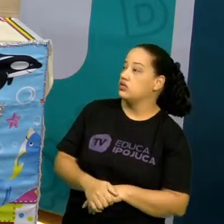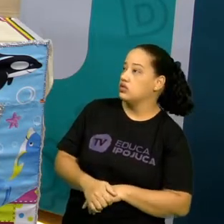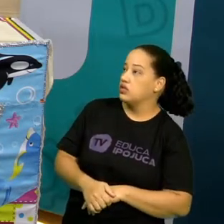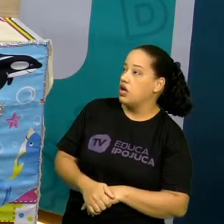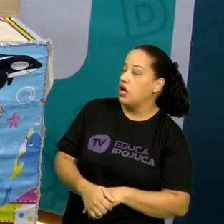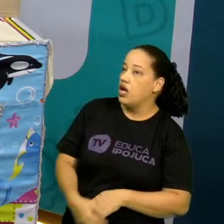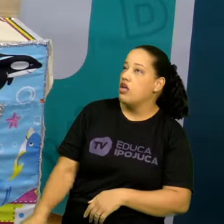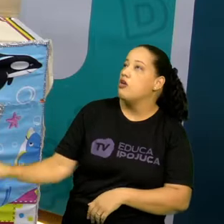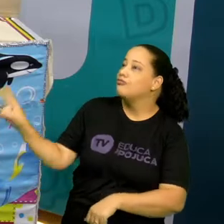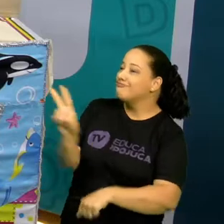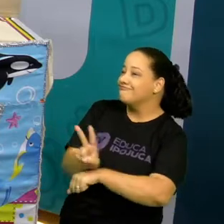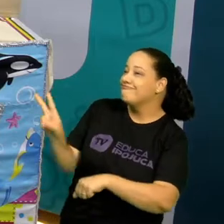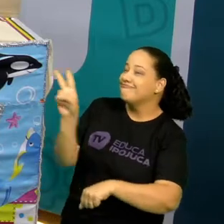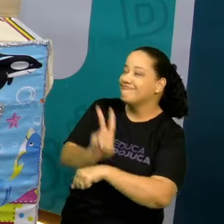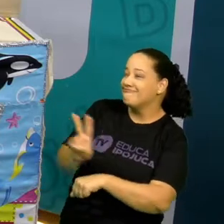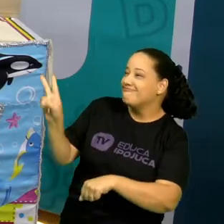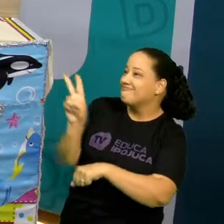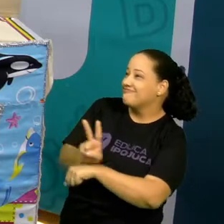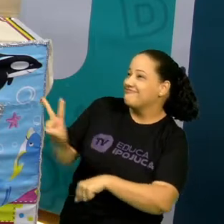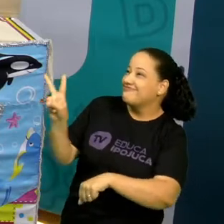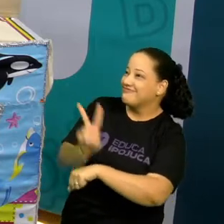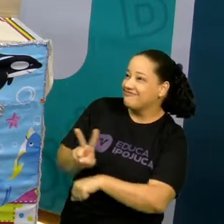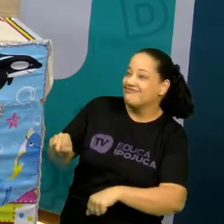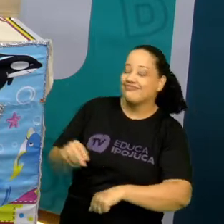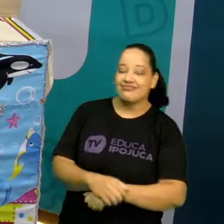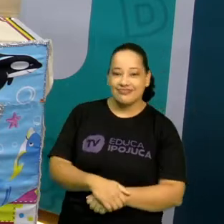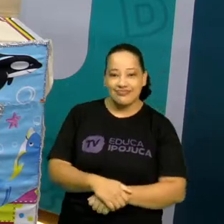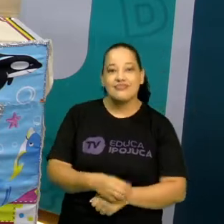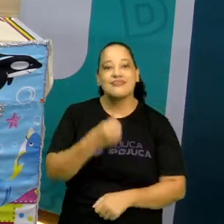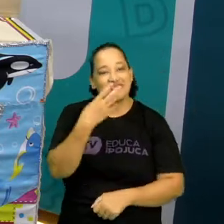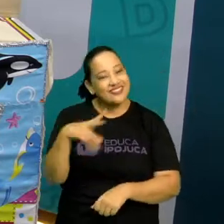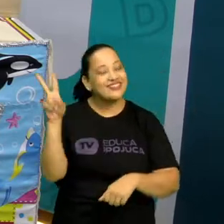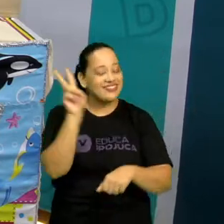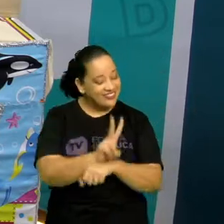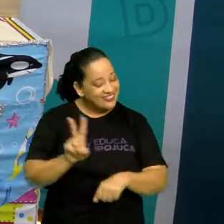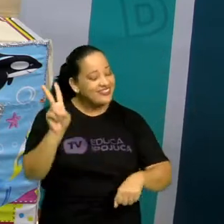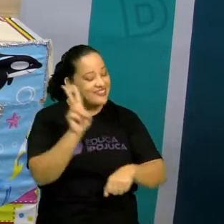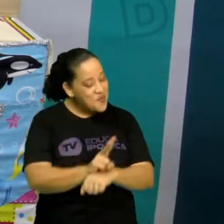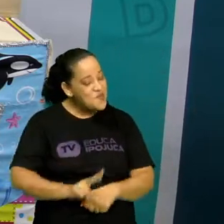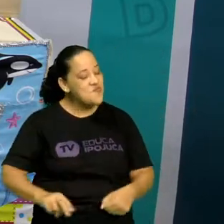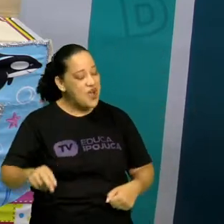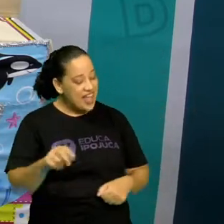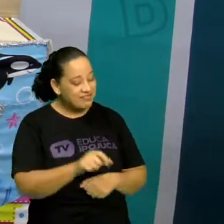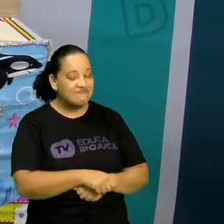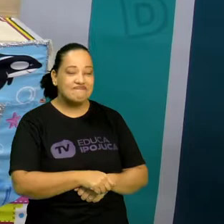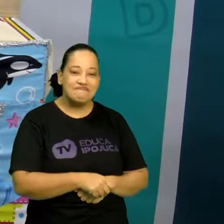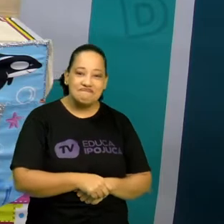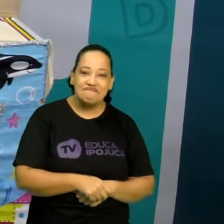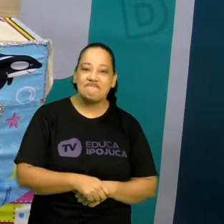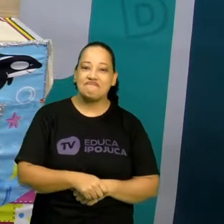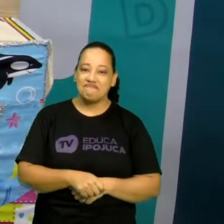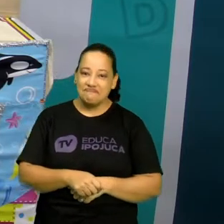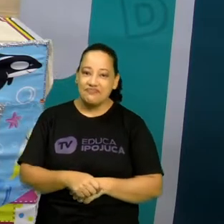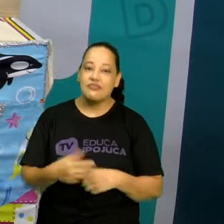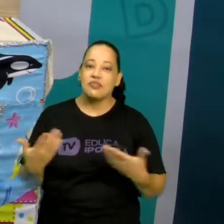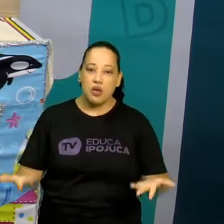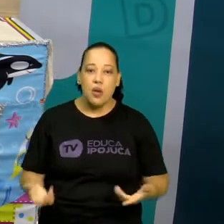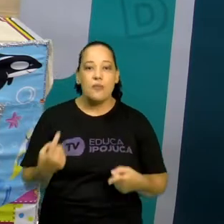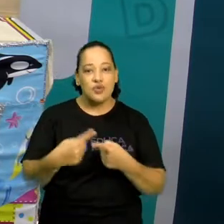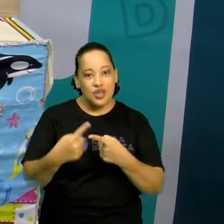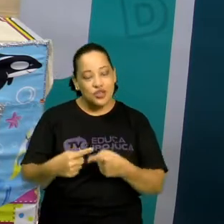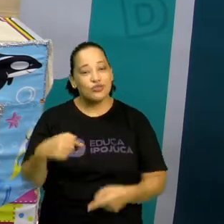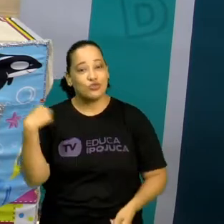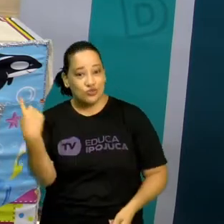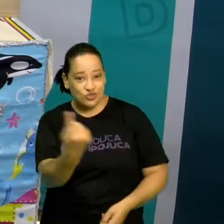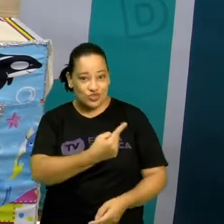perdeu a esperança se isso é a melhor parte leiturinha ti nunca mais nunca tá criança devemos